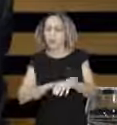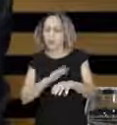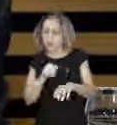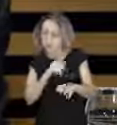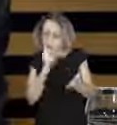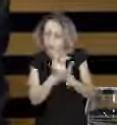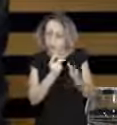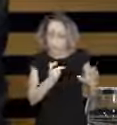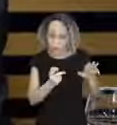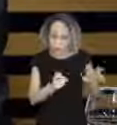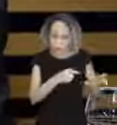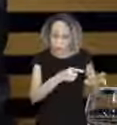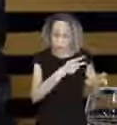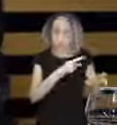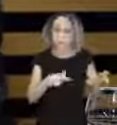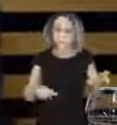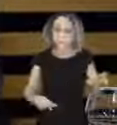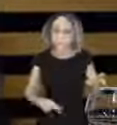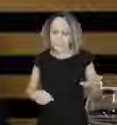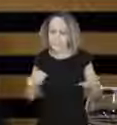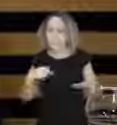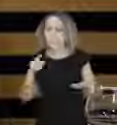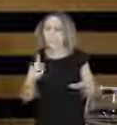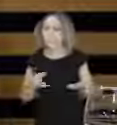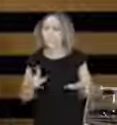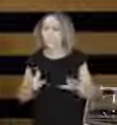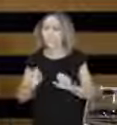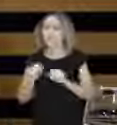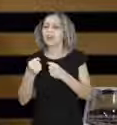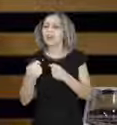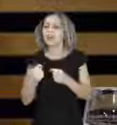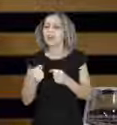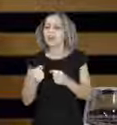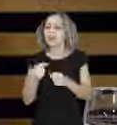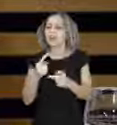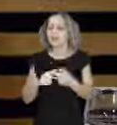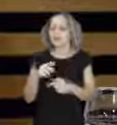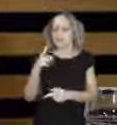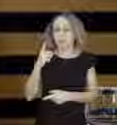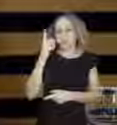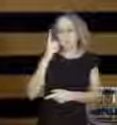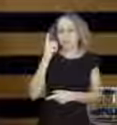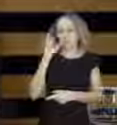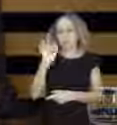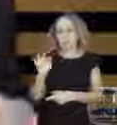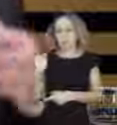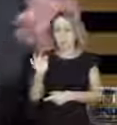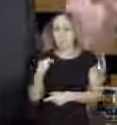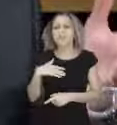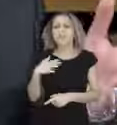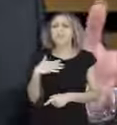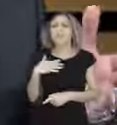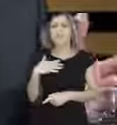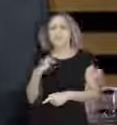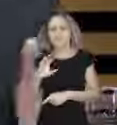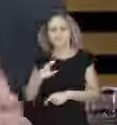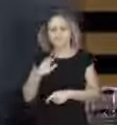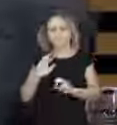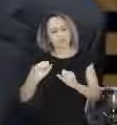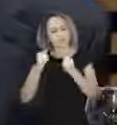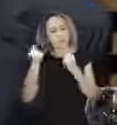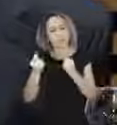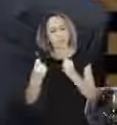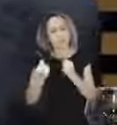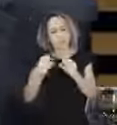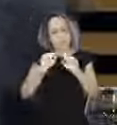sempre defendi, como deputado federal, um só sistema de previdência. Não tem sentido o trabalhador da indústria,